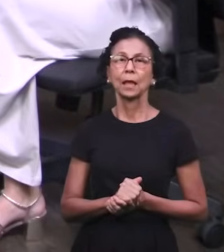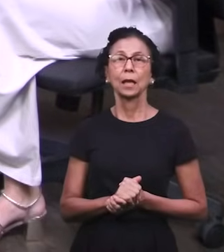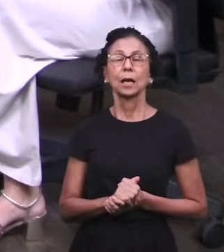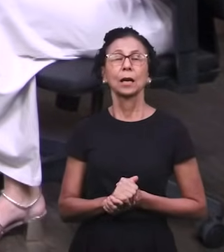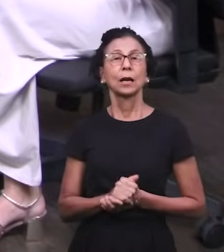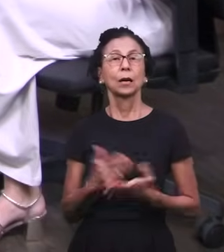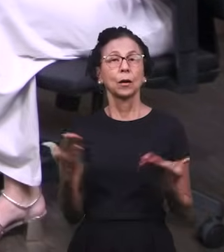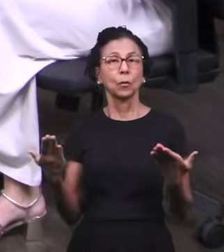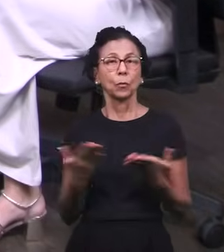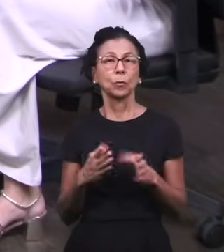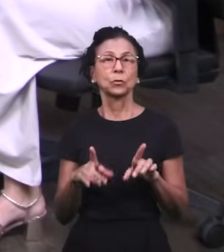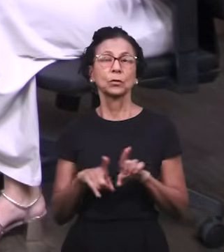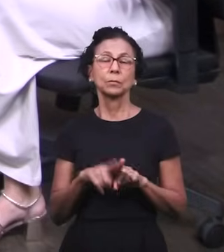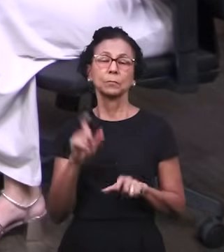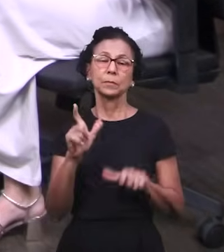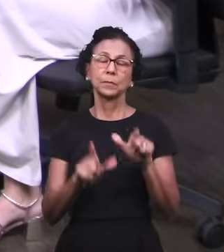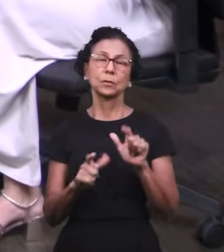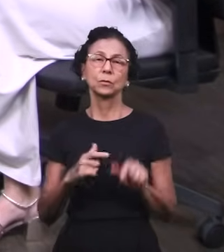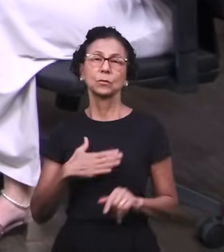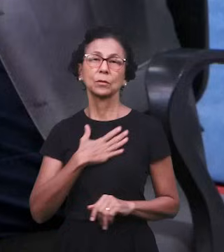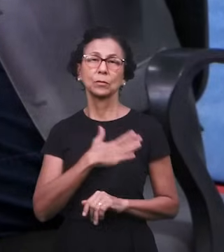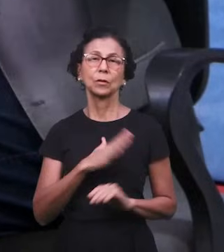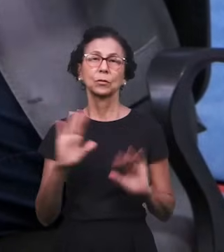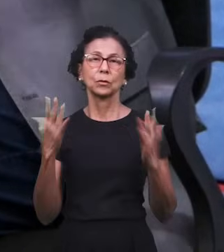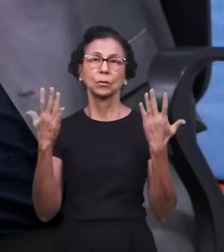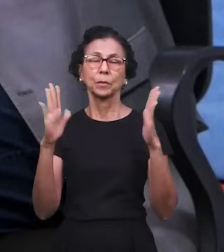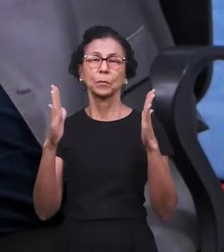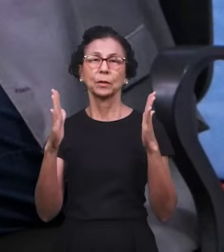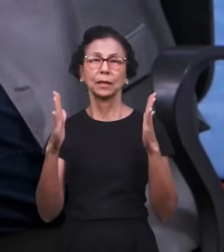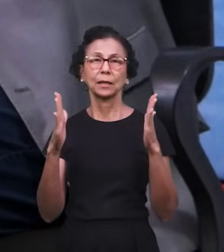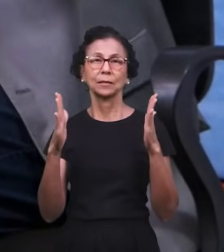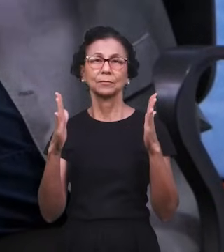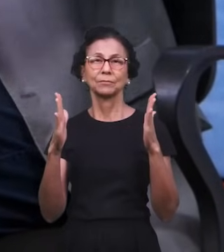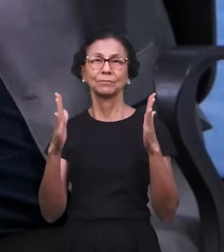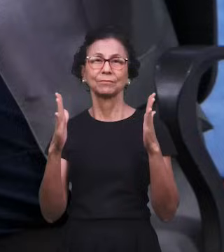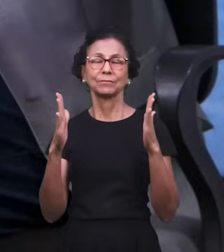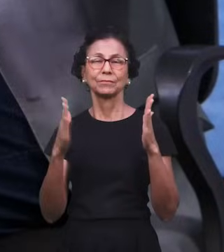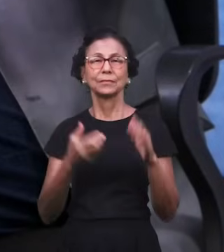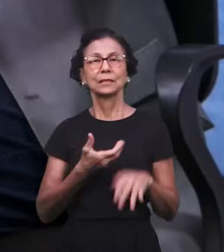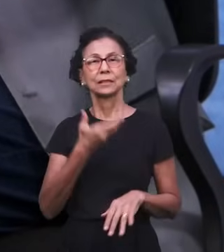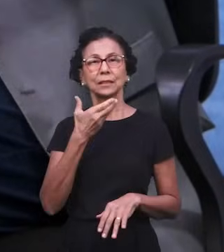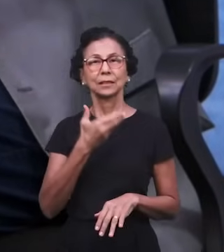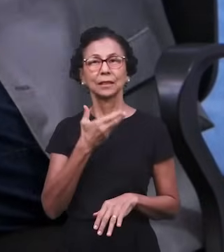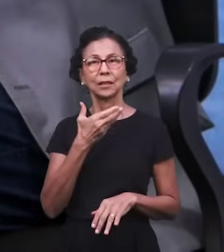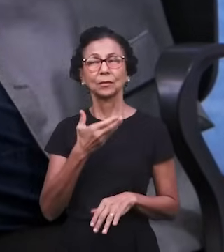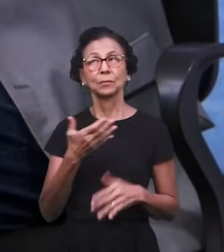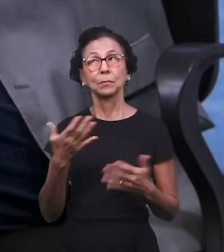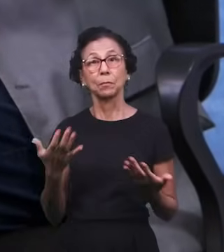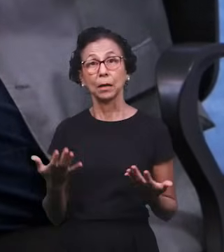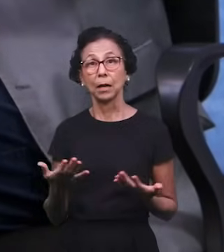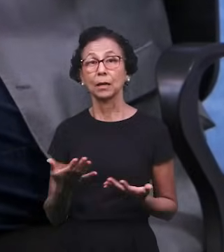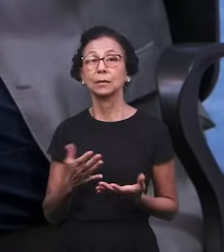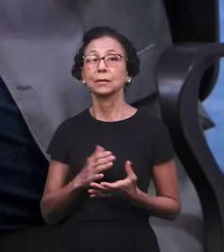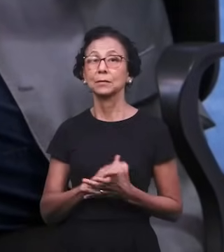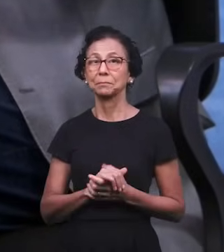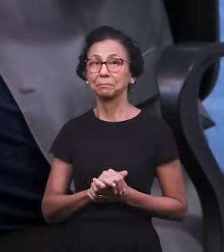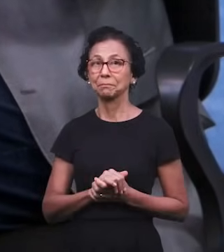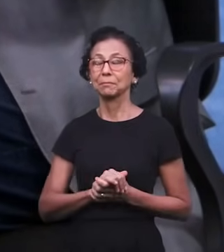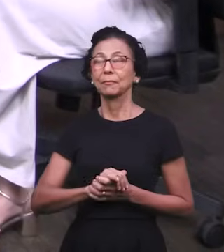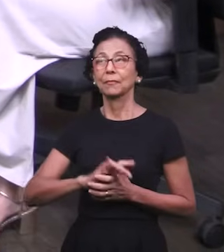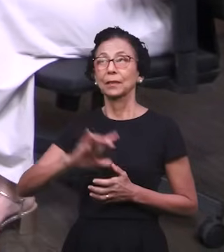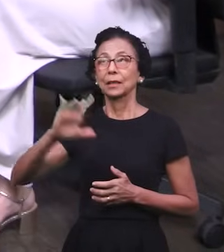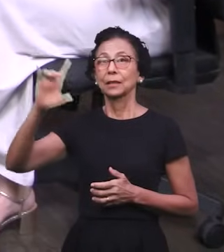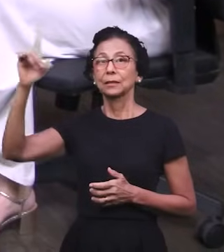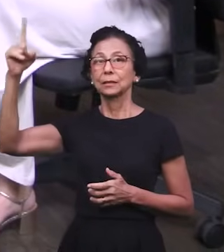Enquanto começava ali a experiência de vida da igreja, começavam os dias de Jesus até a sua morte na cruz do